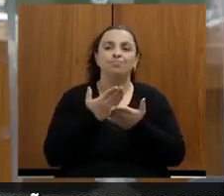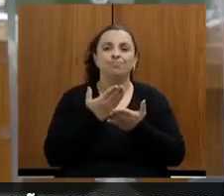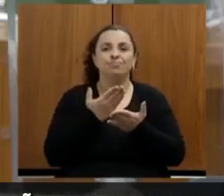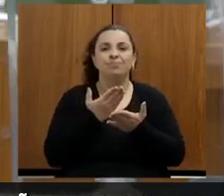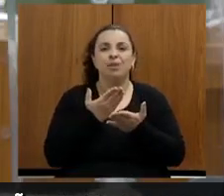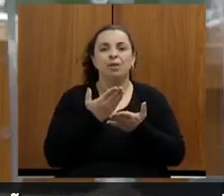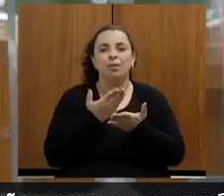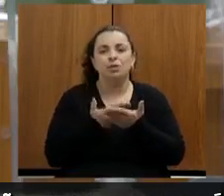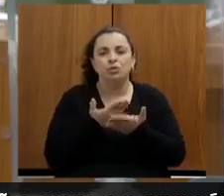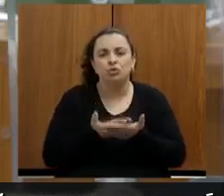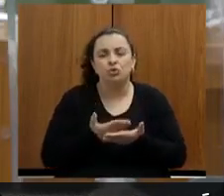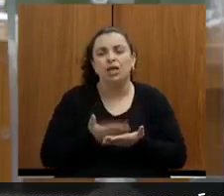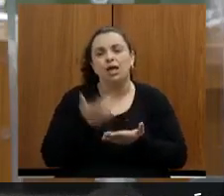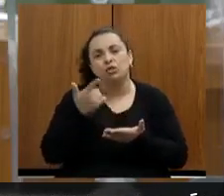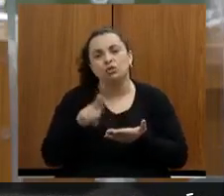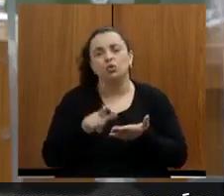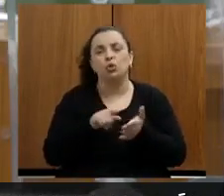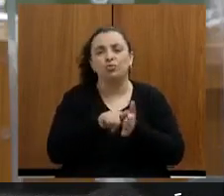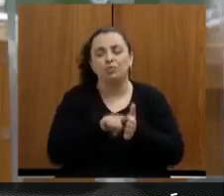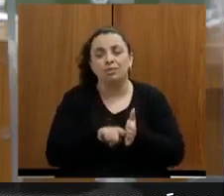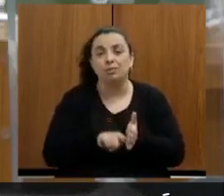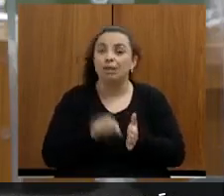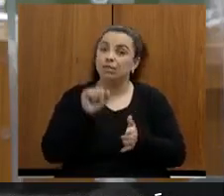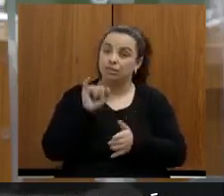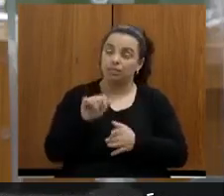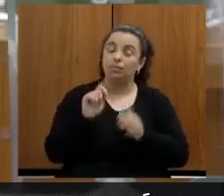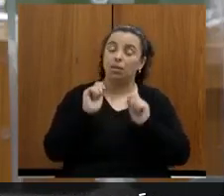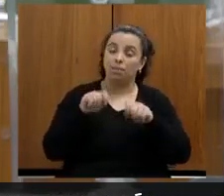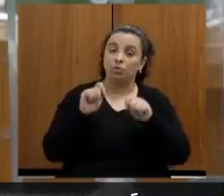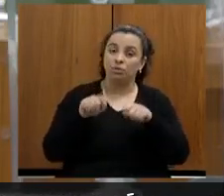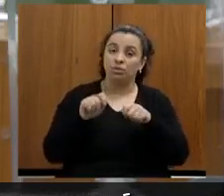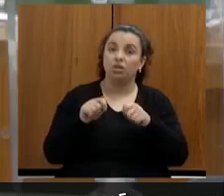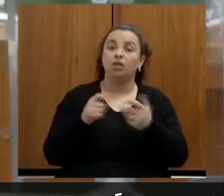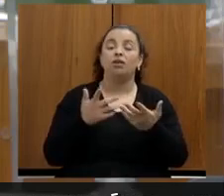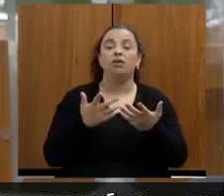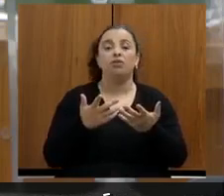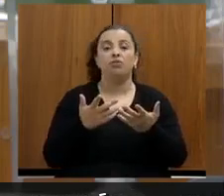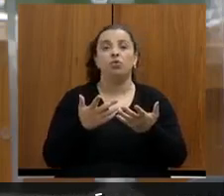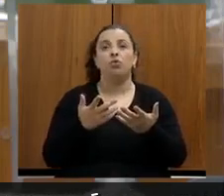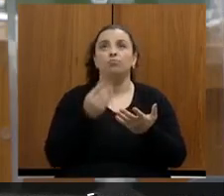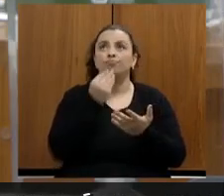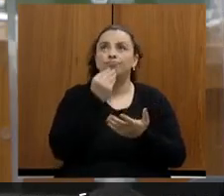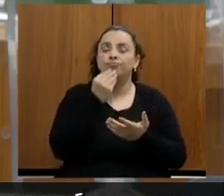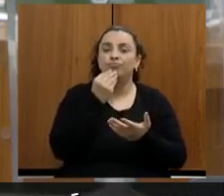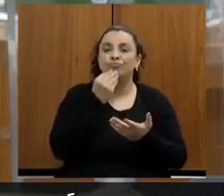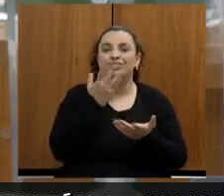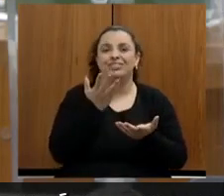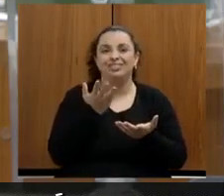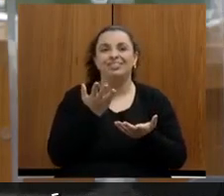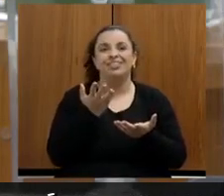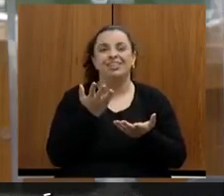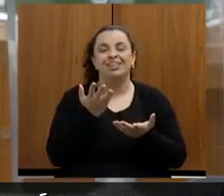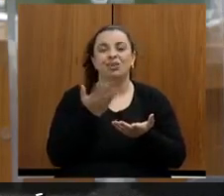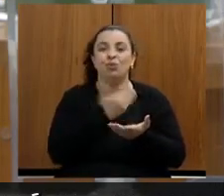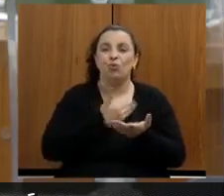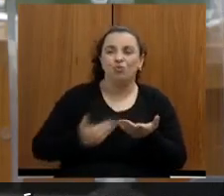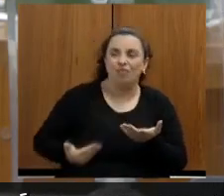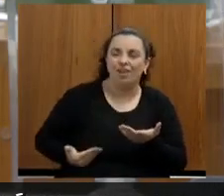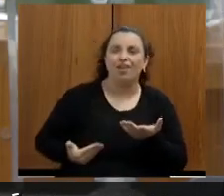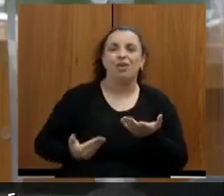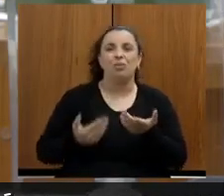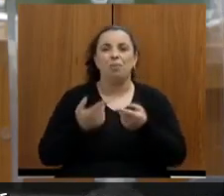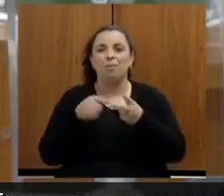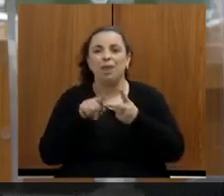assim que tivermos condições assim que for possível o governo do estado junto com a polícia militar voltar a estudar a condição de